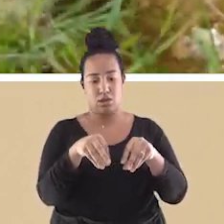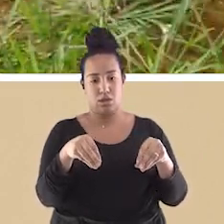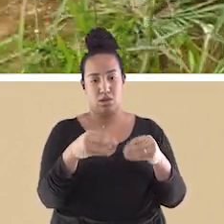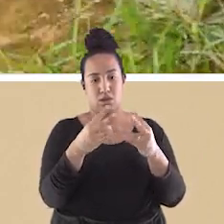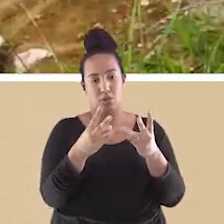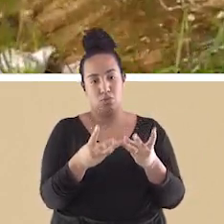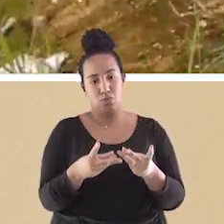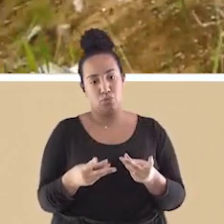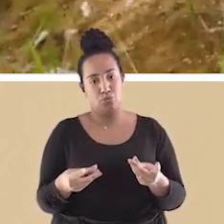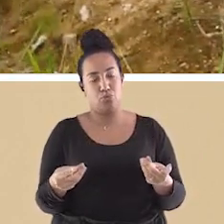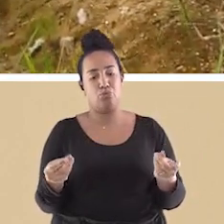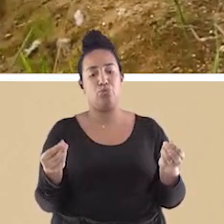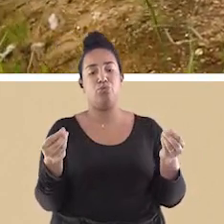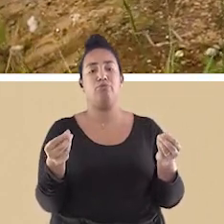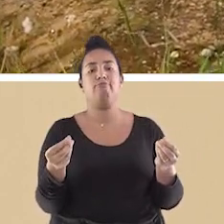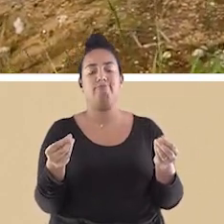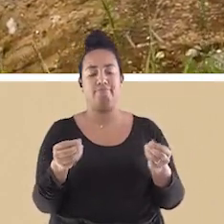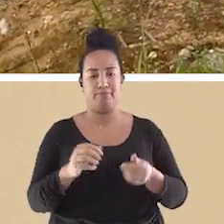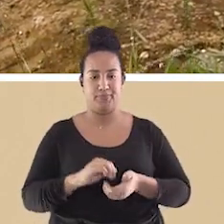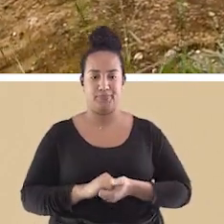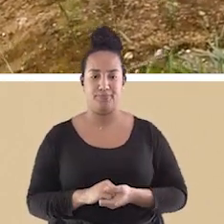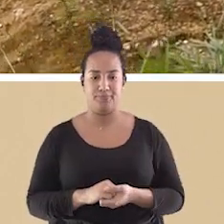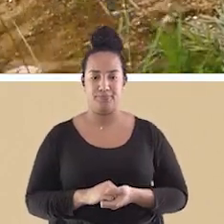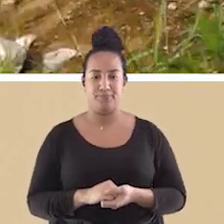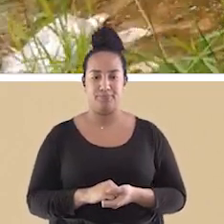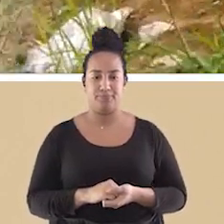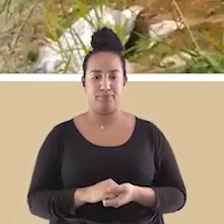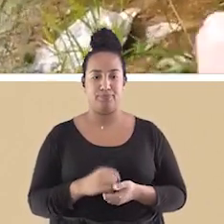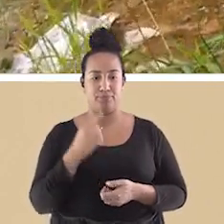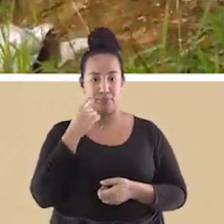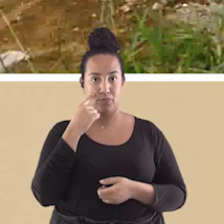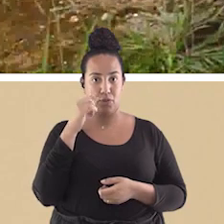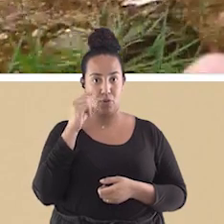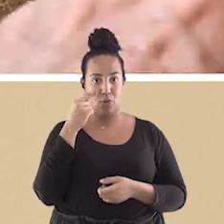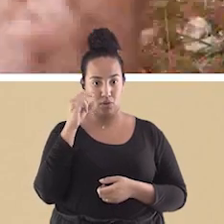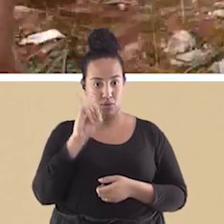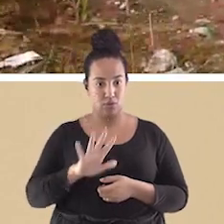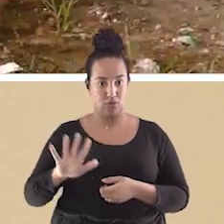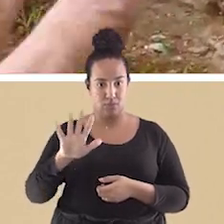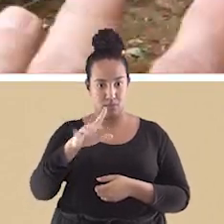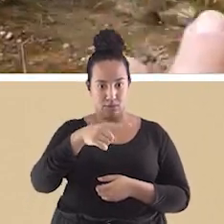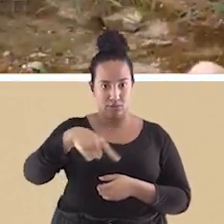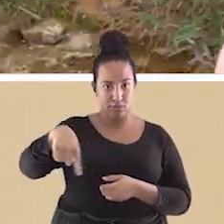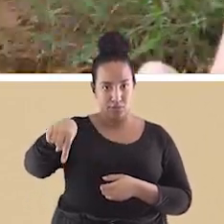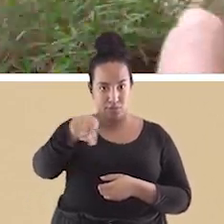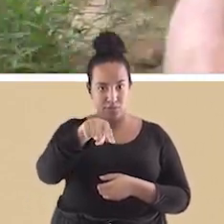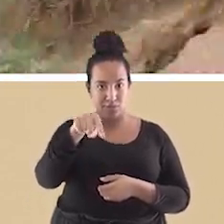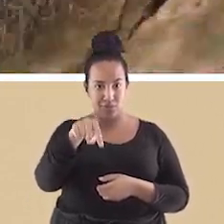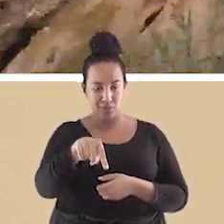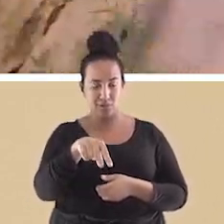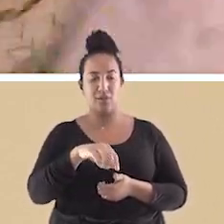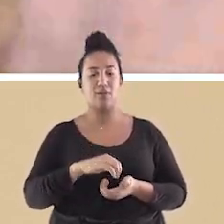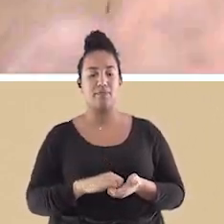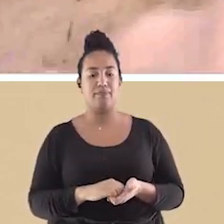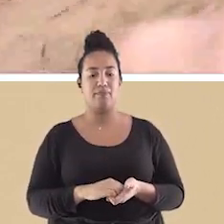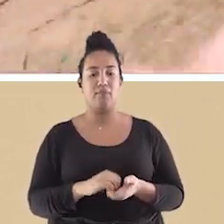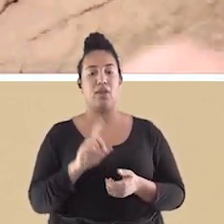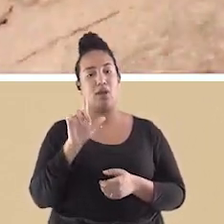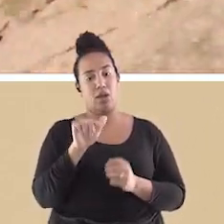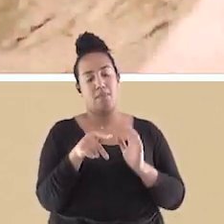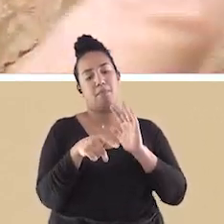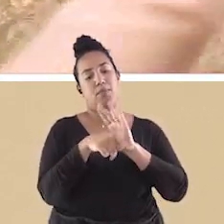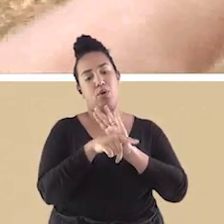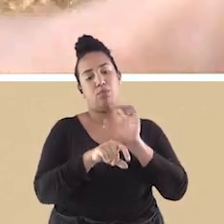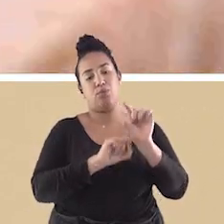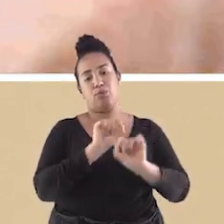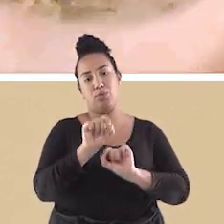essa areia e trazer isso tudo para baixo. Então, todo esse pedaço que a gente está vendo aqui é